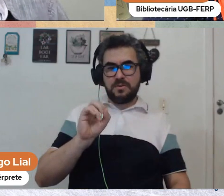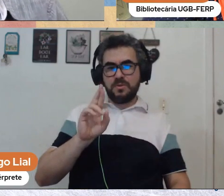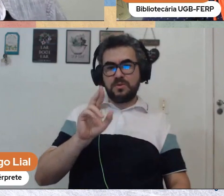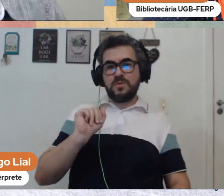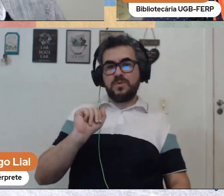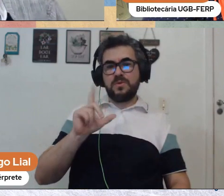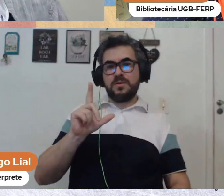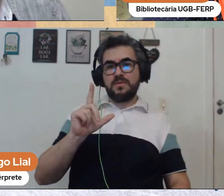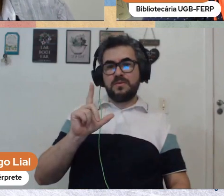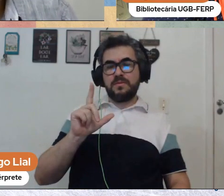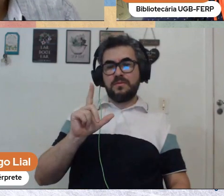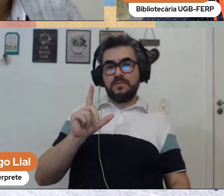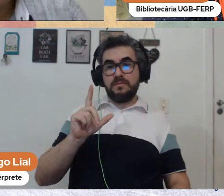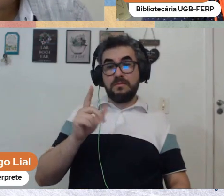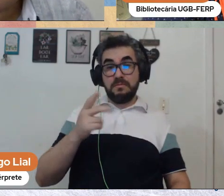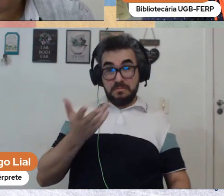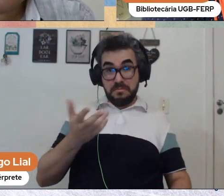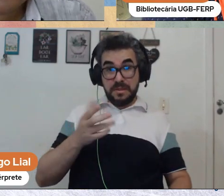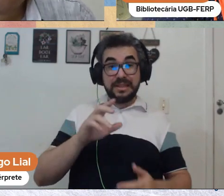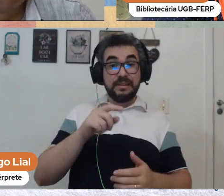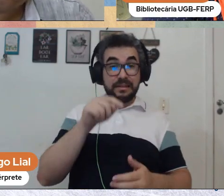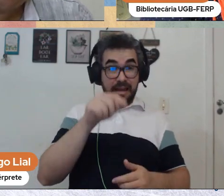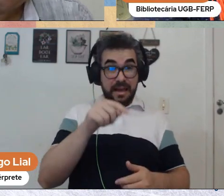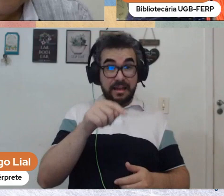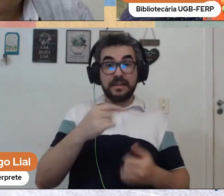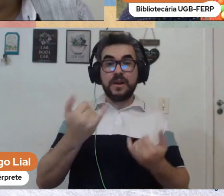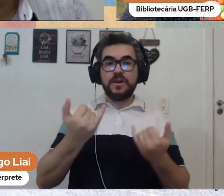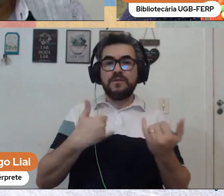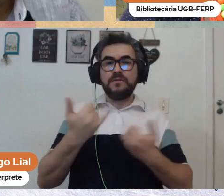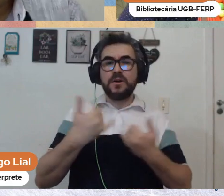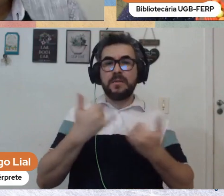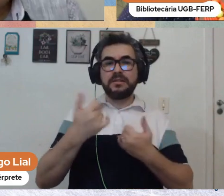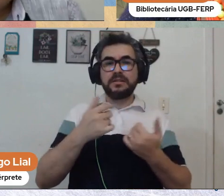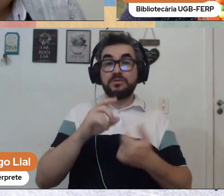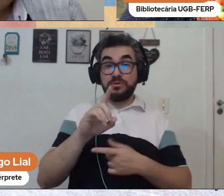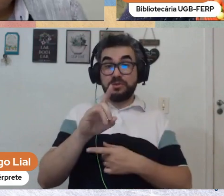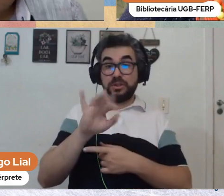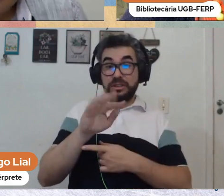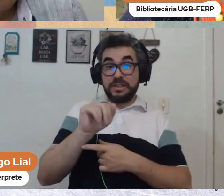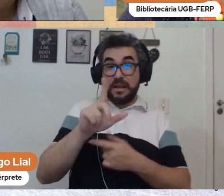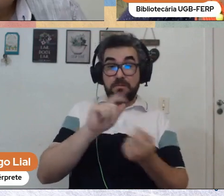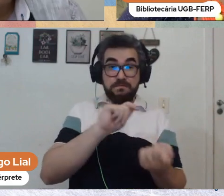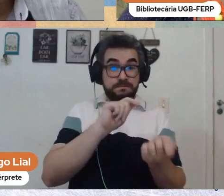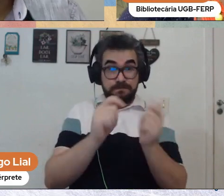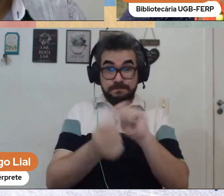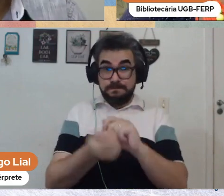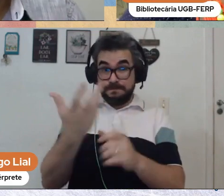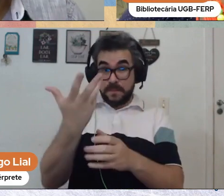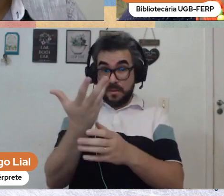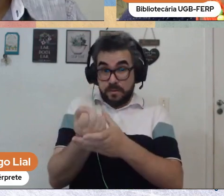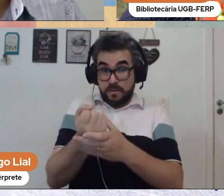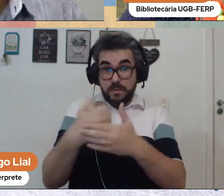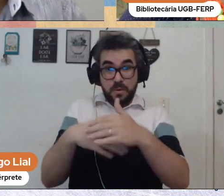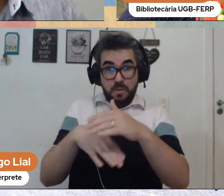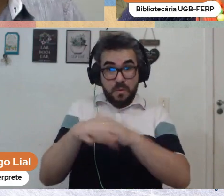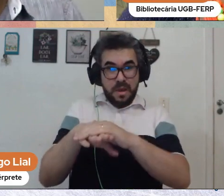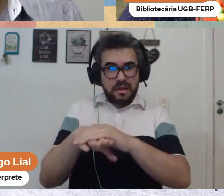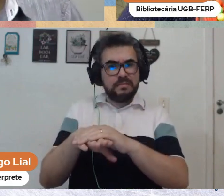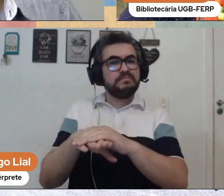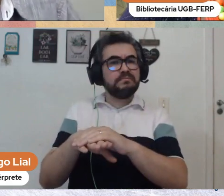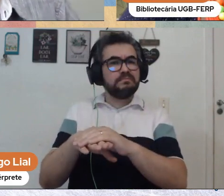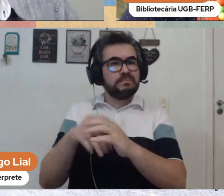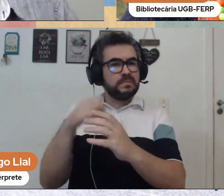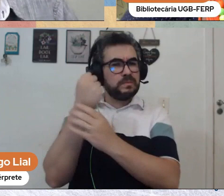vai disponibilizar um material assim, tá? Eu falo, sim, também porque aqui, ó, atrás de mim, tem algumas estantes com DVDs que eu nunca consegui